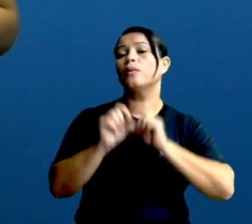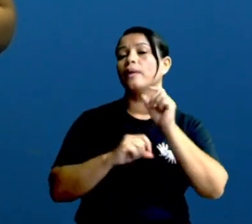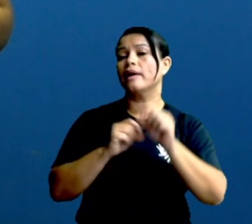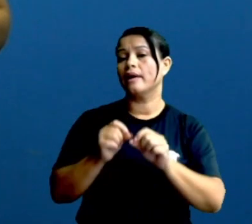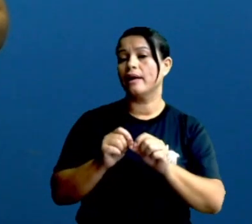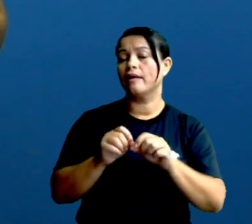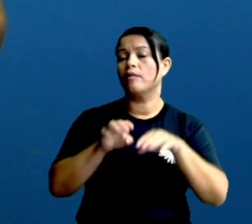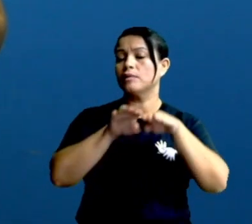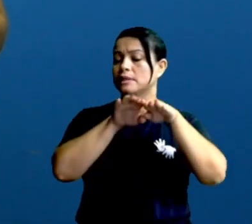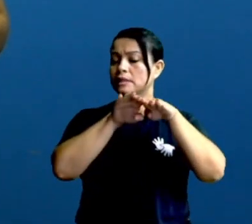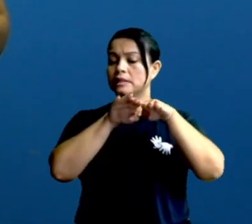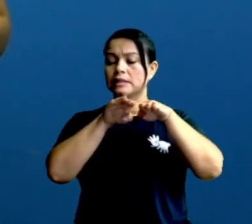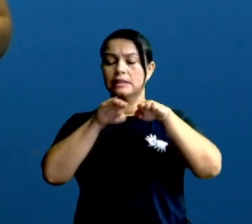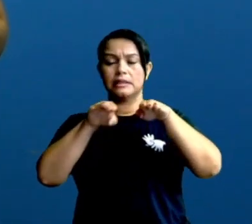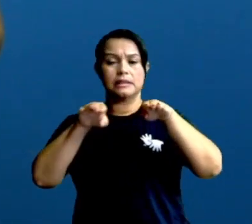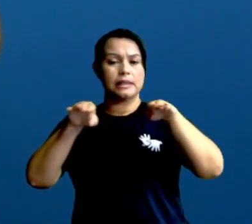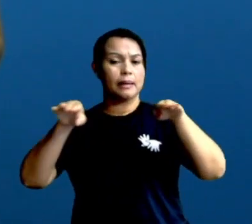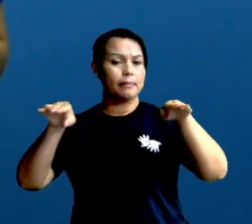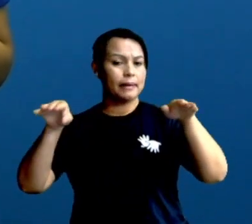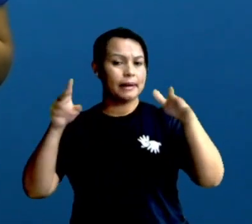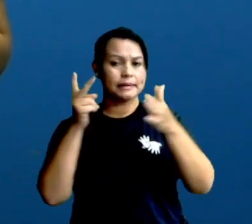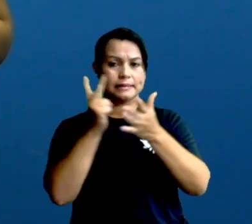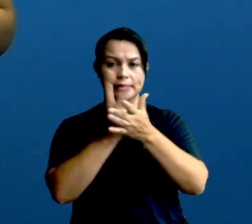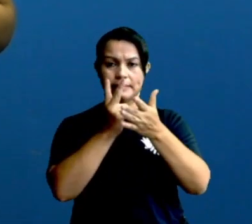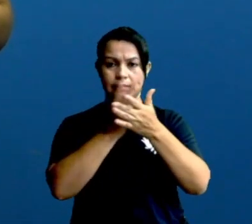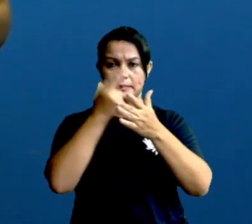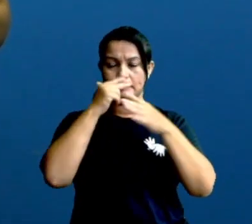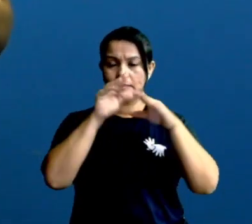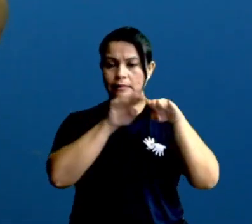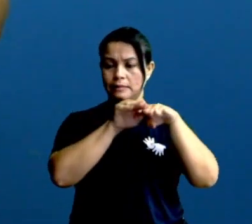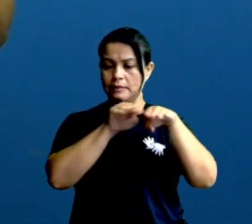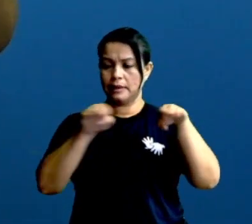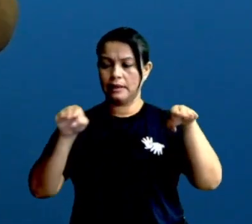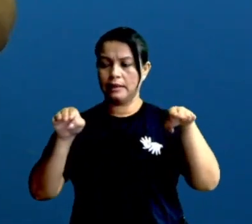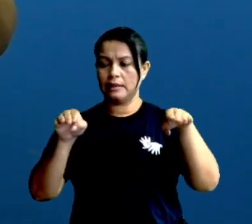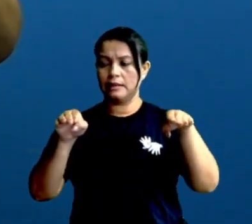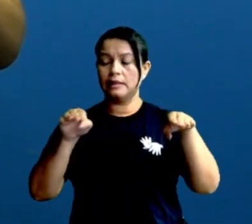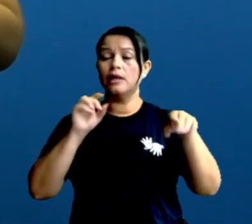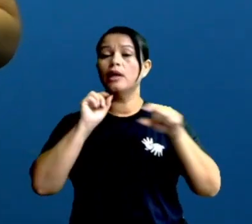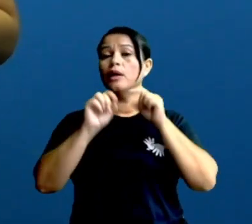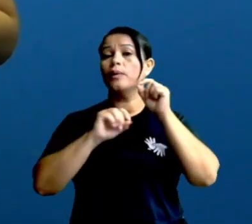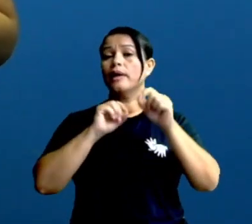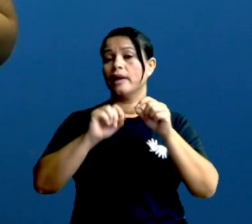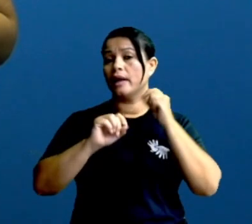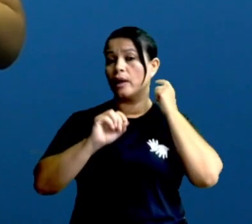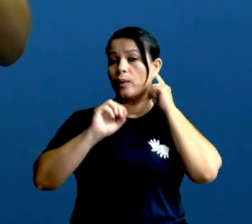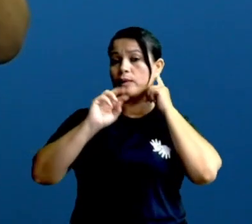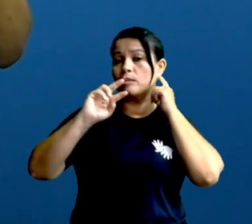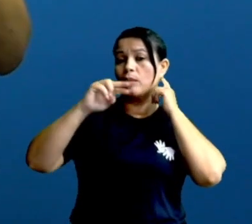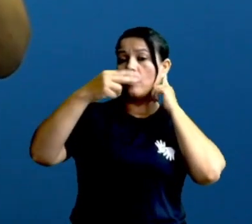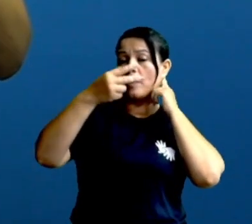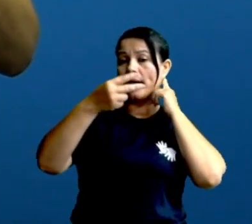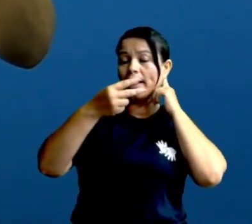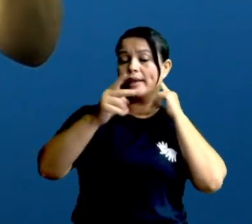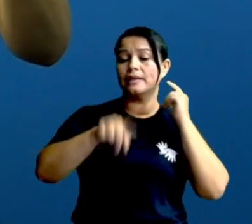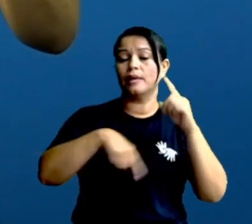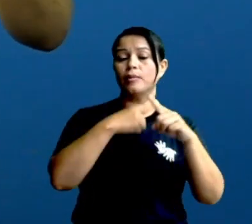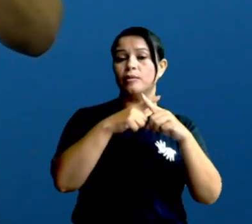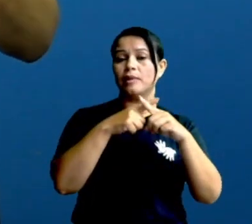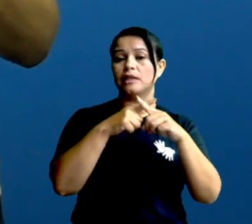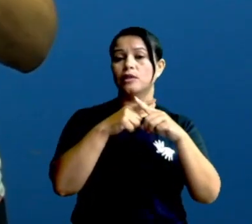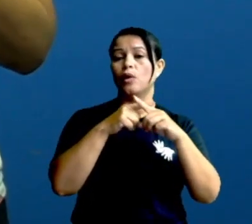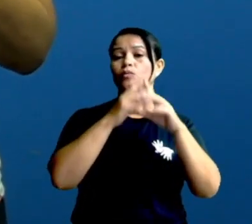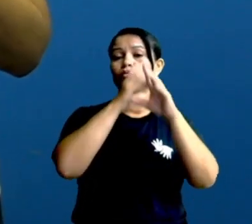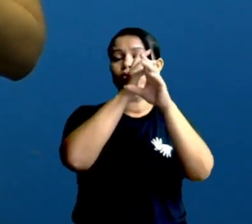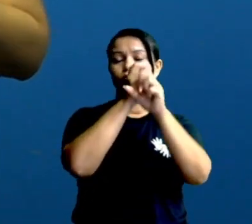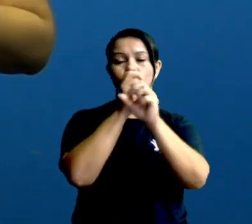vamos conservar a base, ou seja, nós vamos repetir a base. E nós vamos fazer o que com o expoente? Na multiplicação,